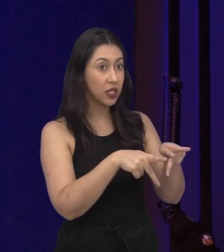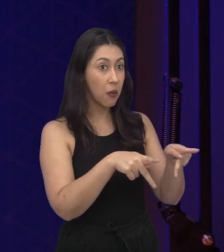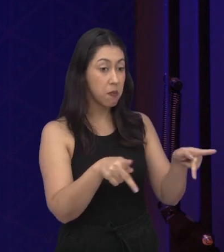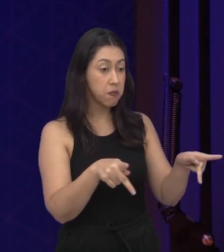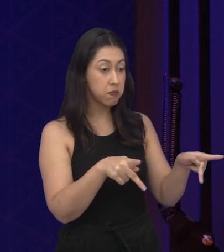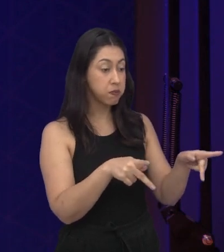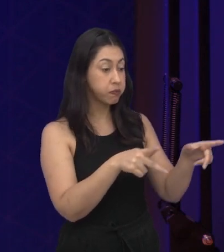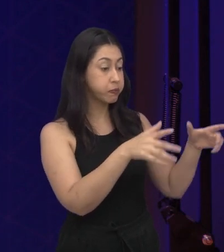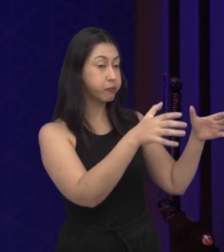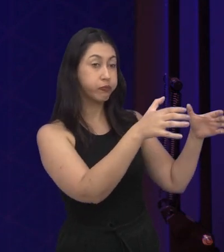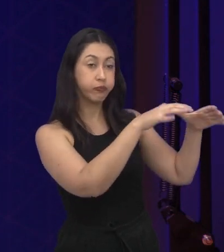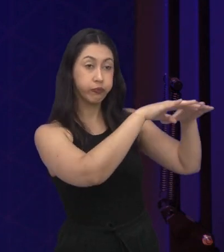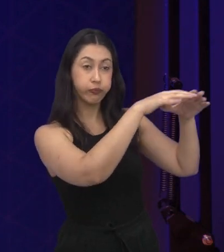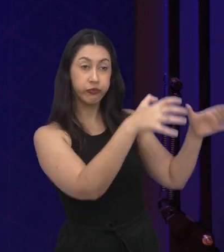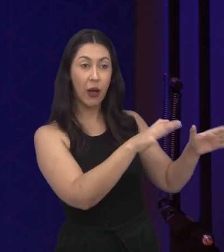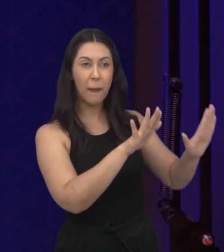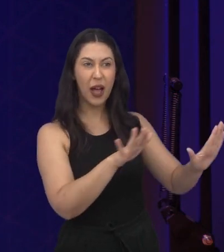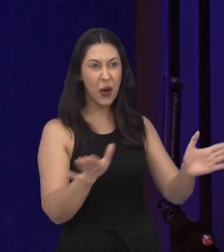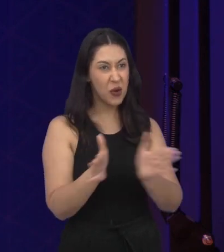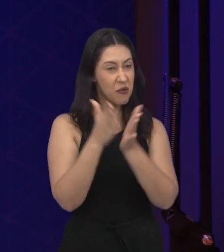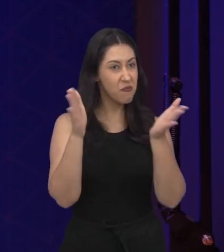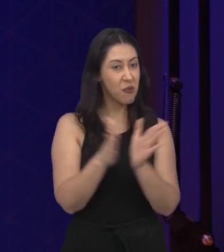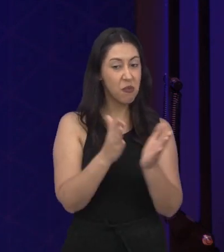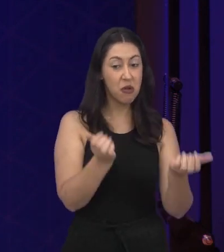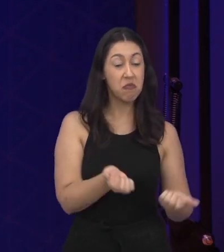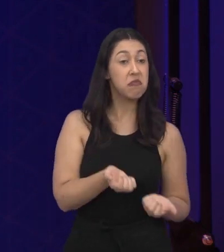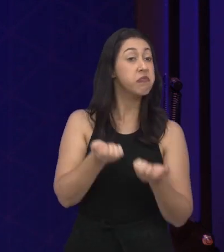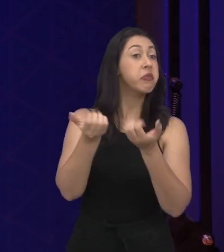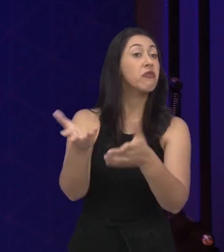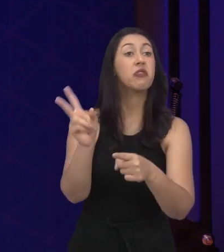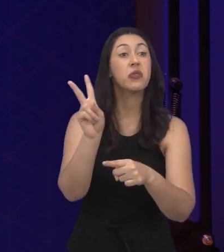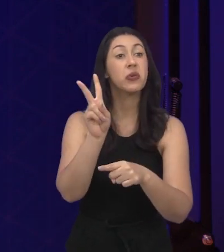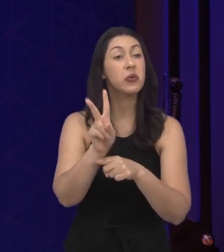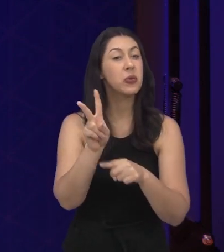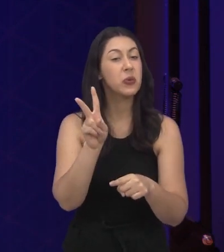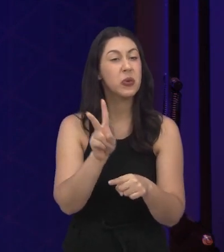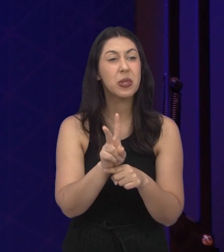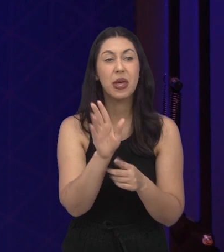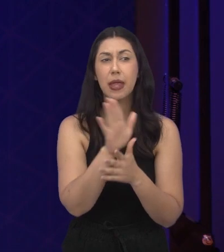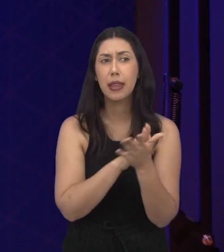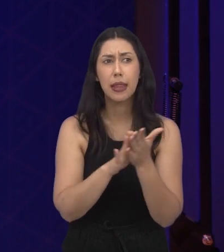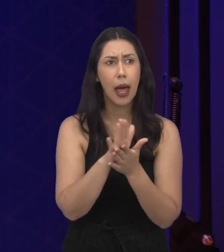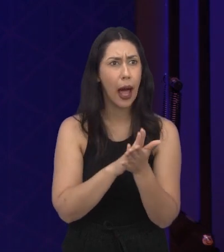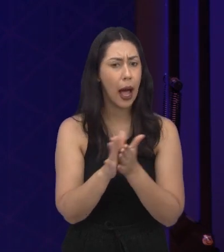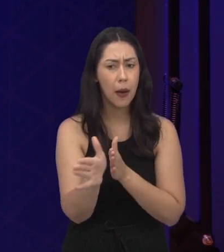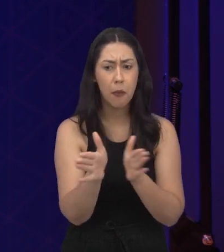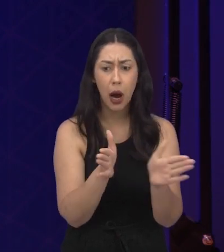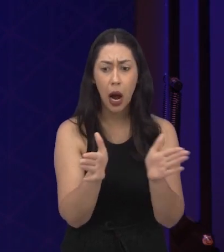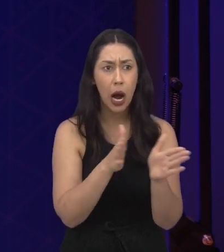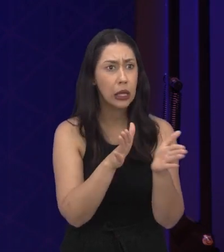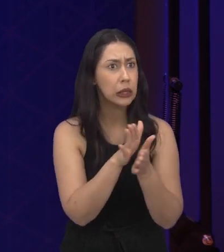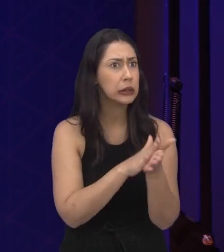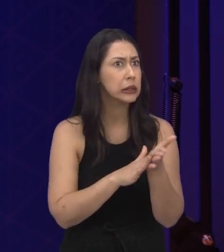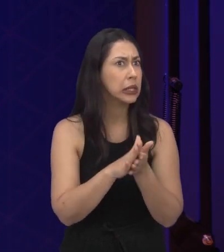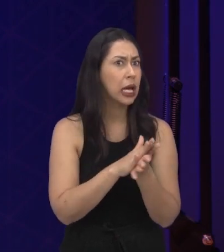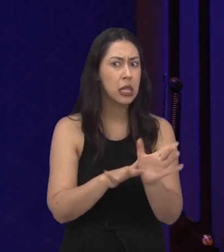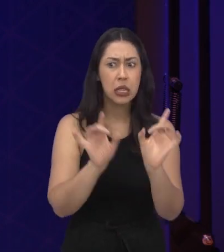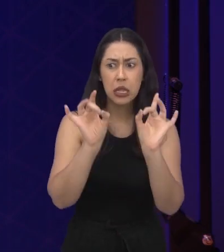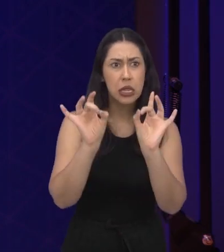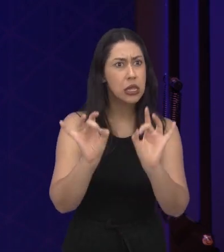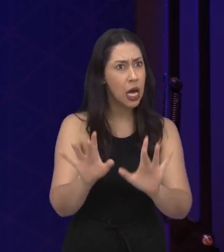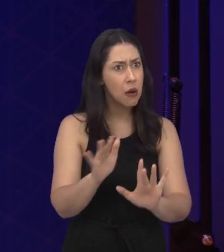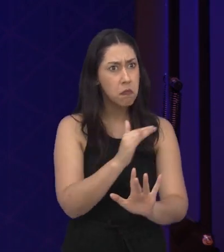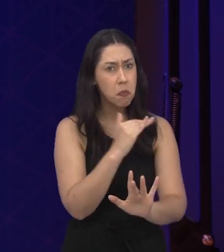população miserável fica para fora dos portões sem nenhum tipo de cuidado, acesso a nada, assim,